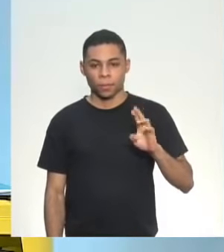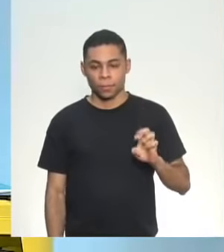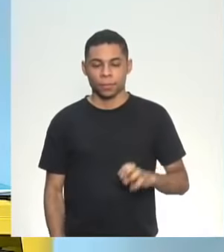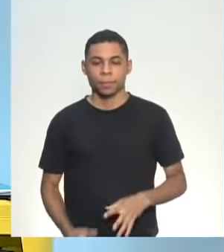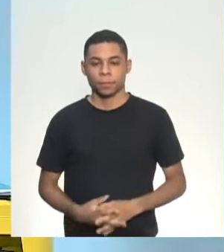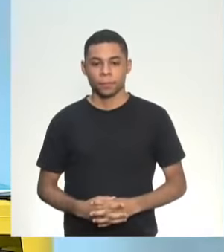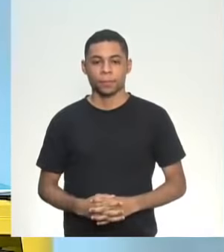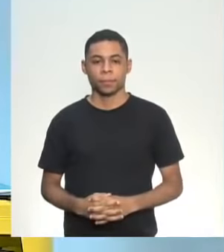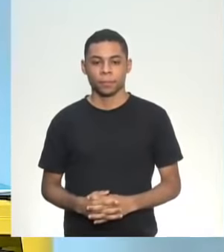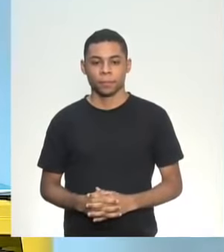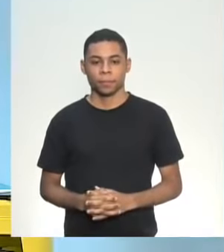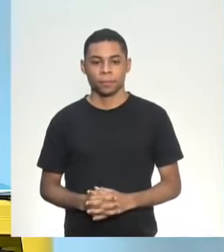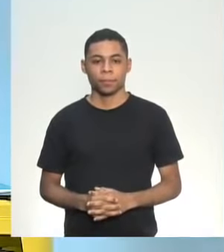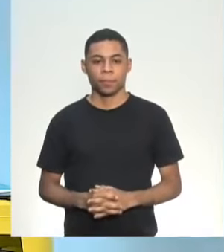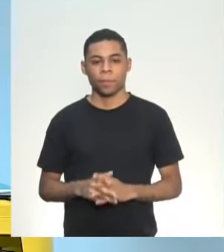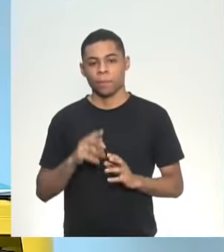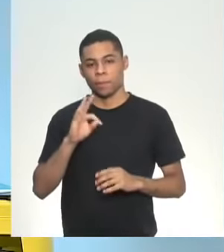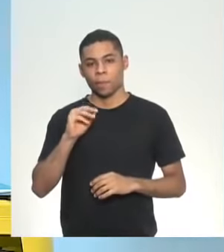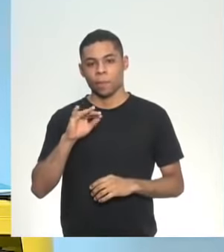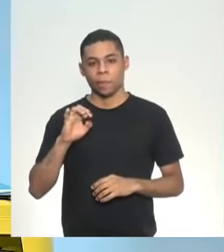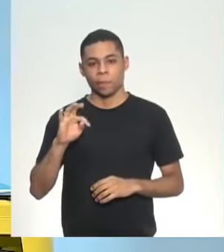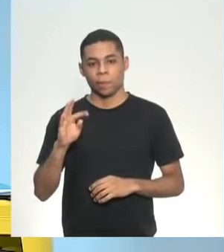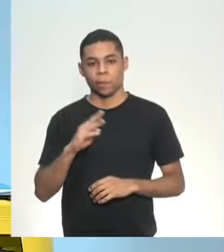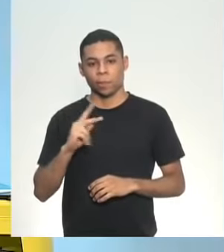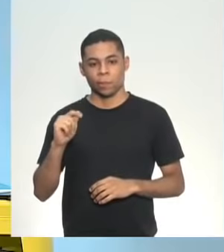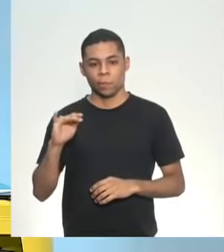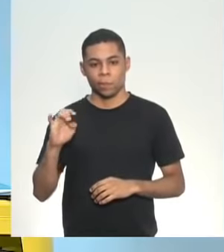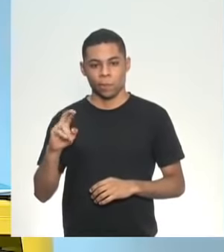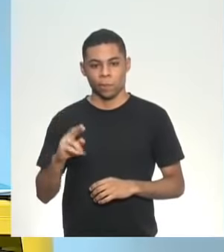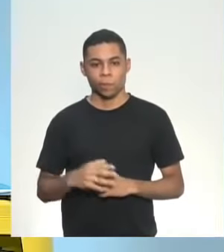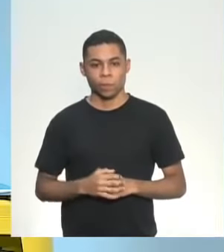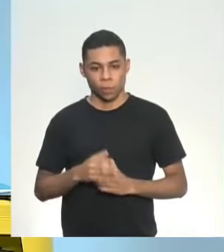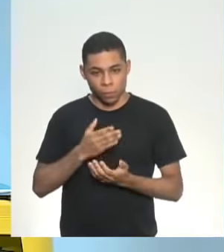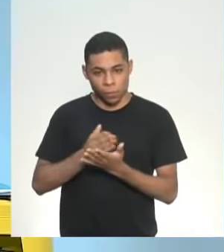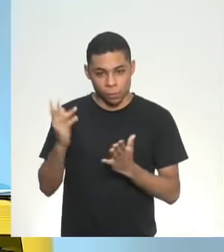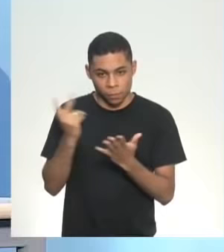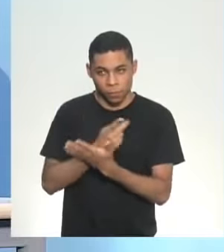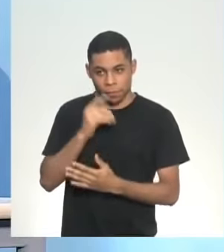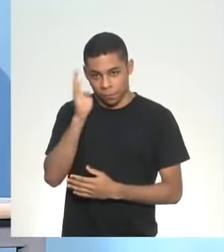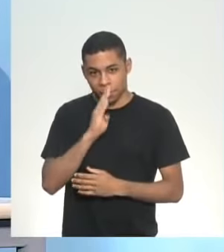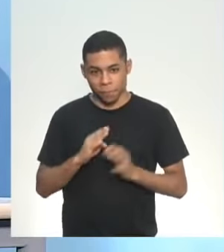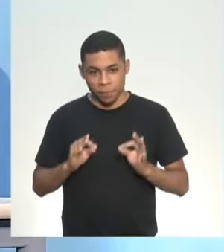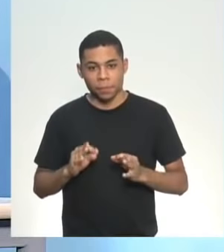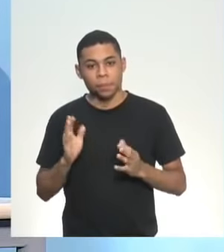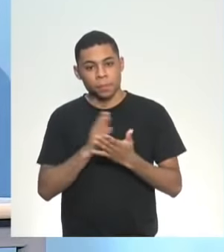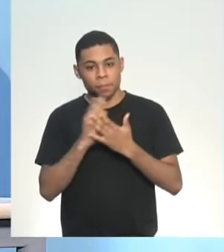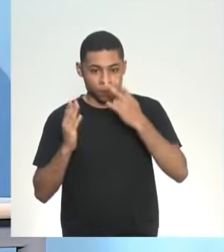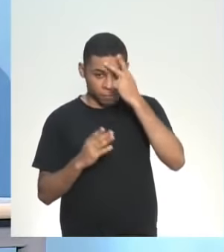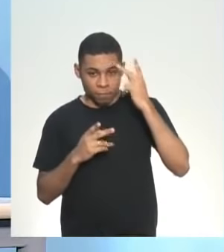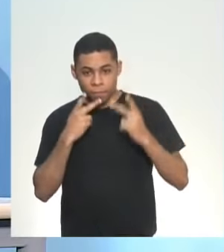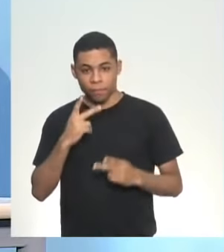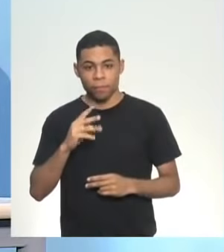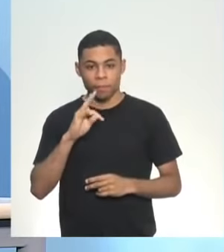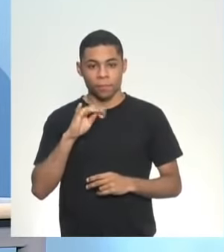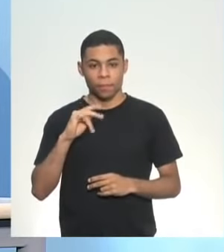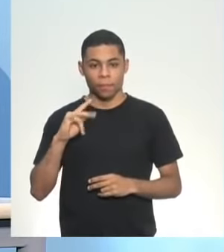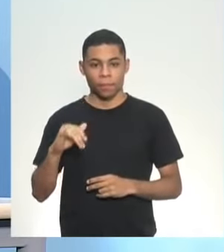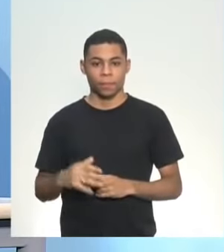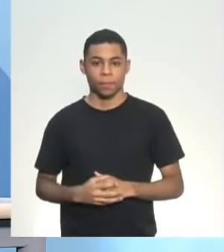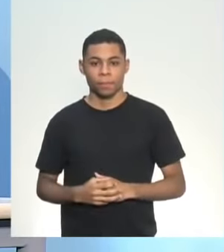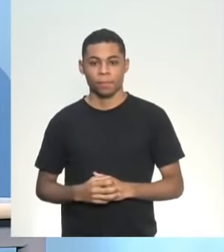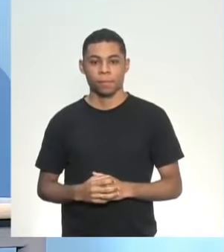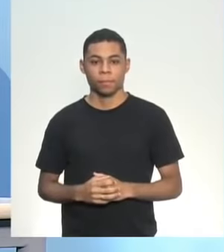two or toilet paper que é o papel higiênico que chegou acontecer aqui no Brasil né sim e às vezes a pessoa solte PE né talvez